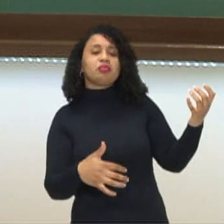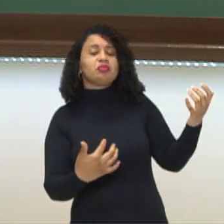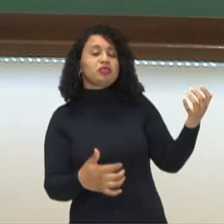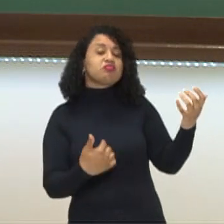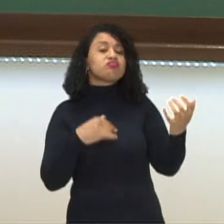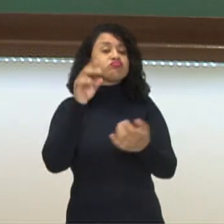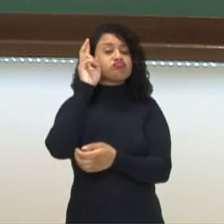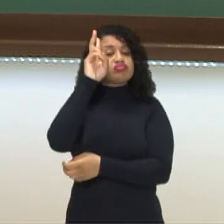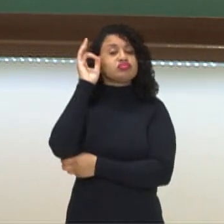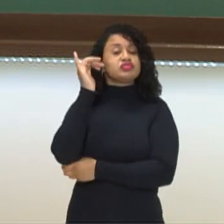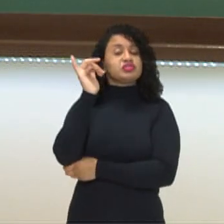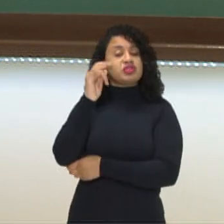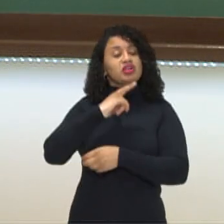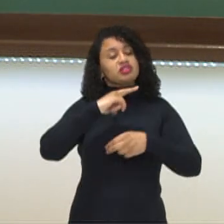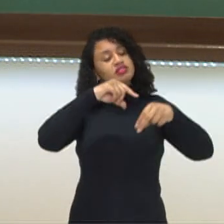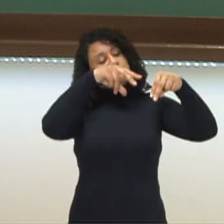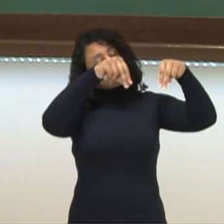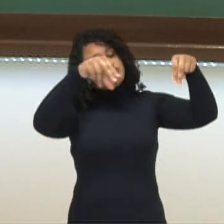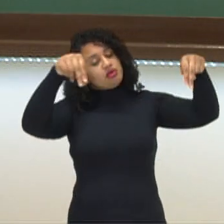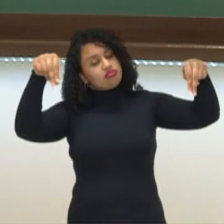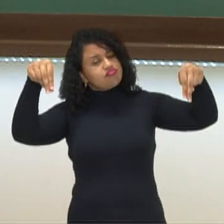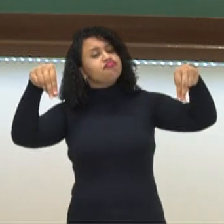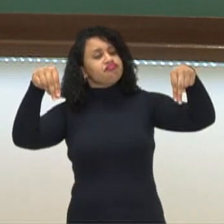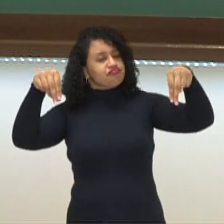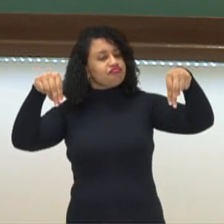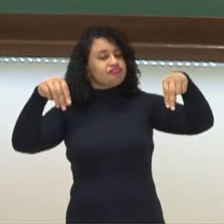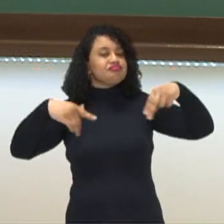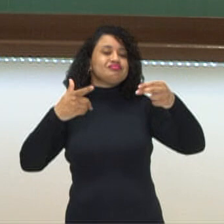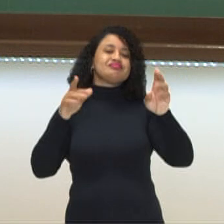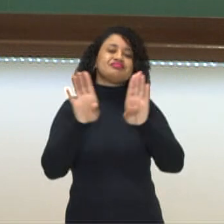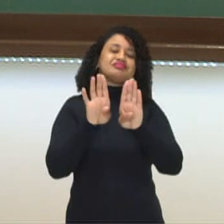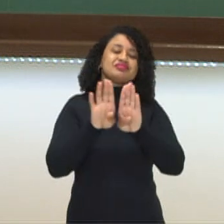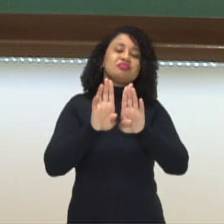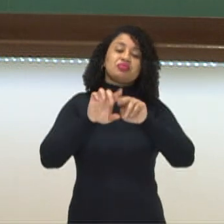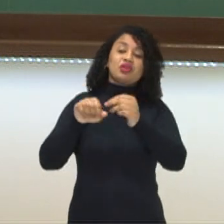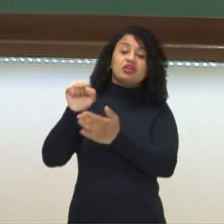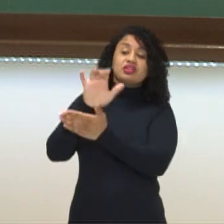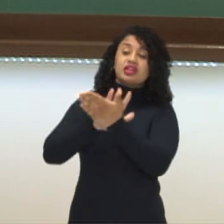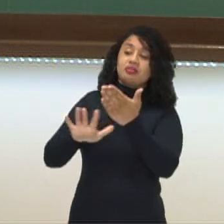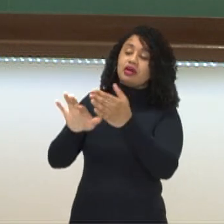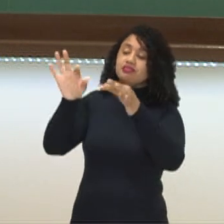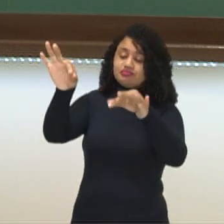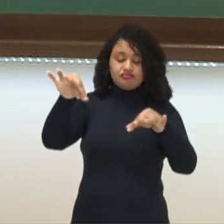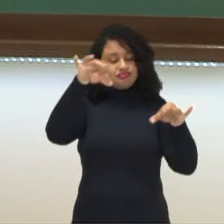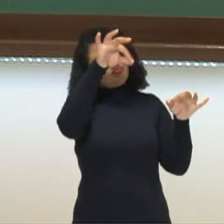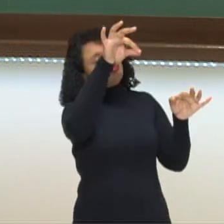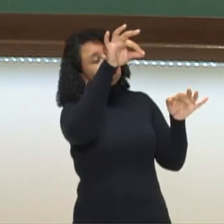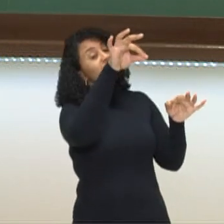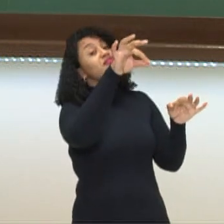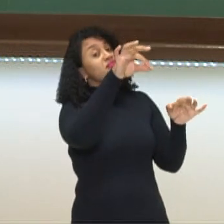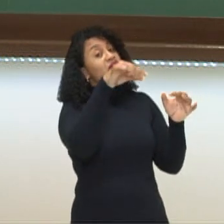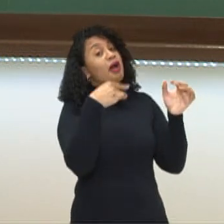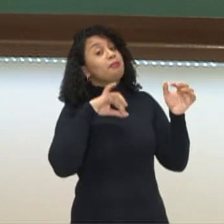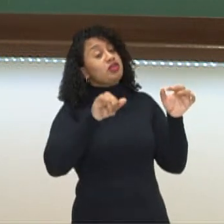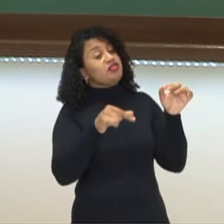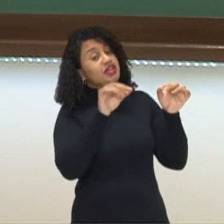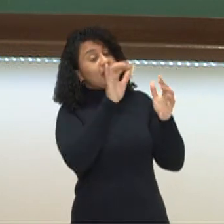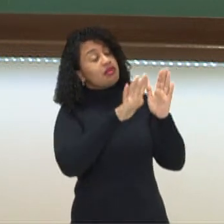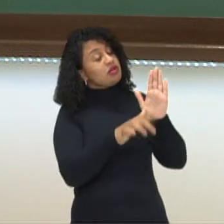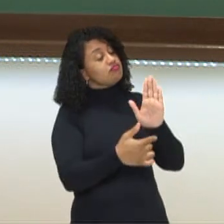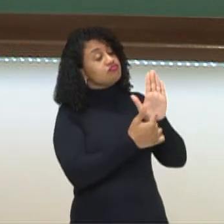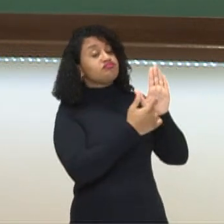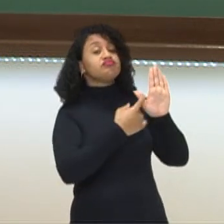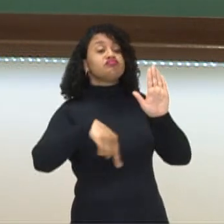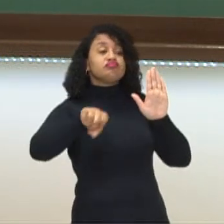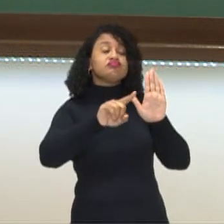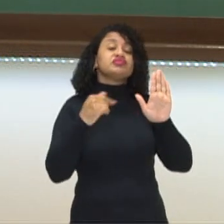história ali que estavam pendurados nesses varais. Né? E também através da imagem, a pessoa podia pegar ali do varal e também ter o